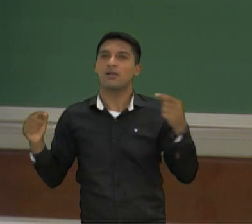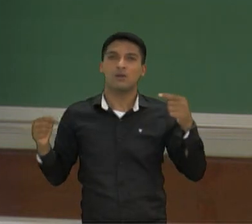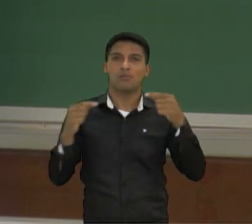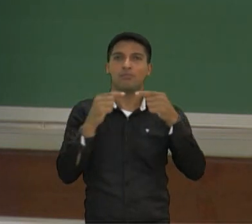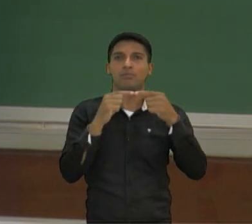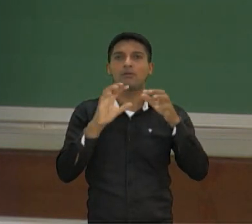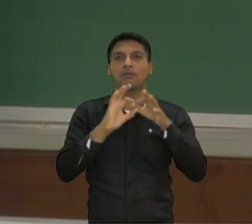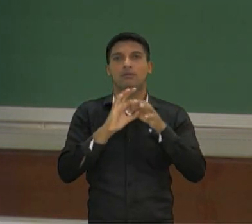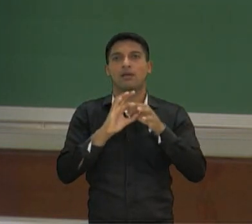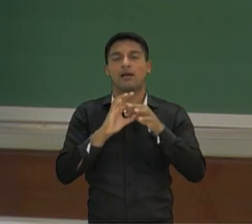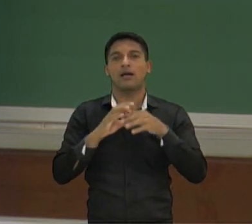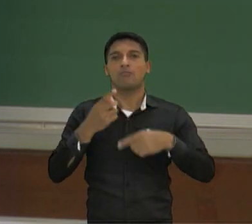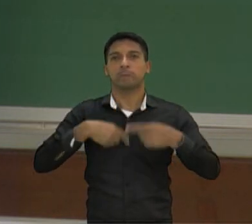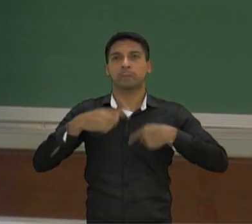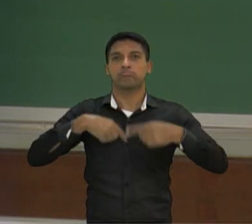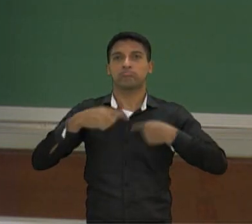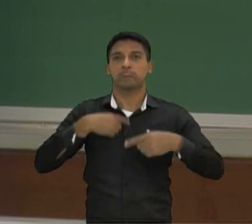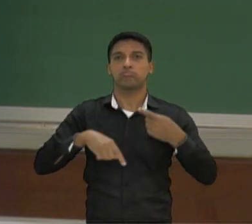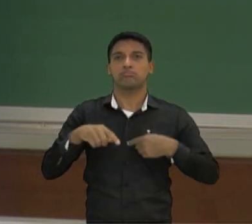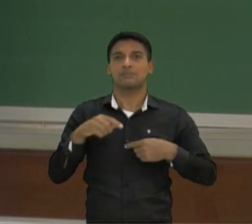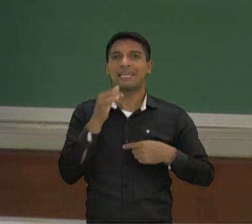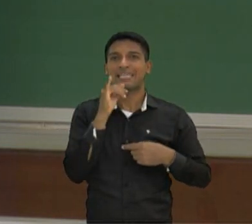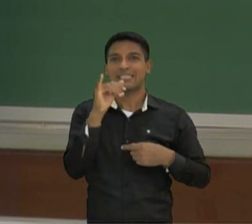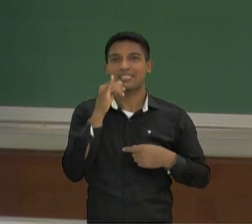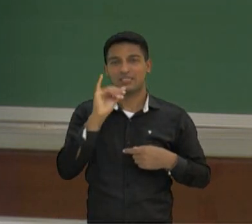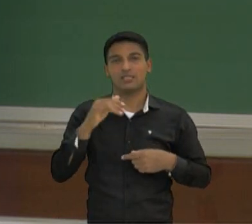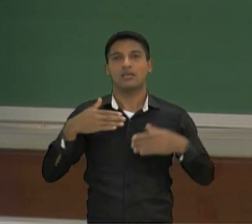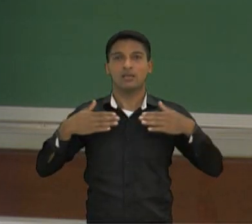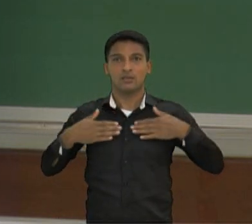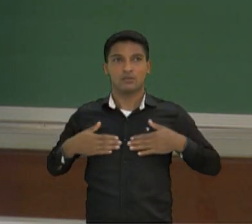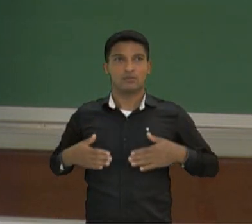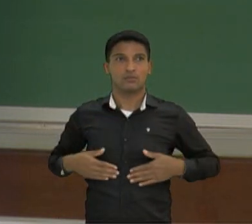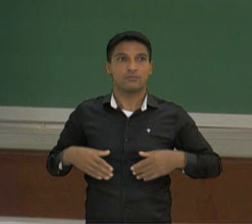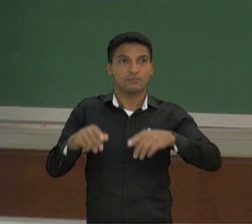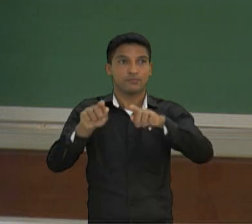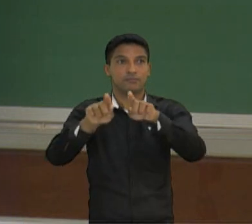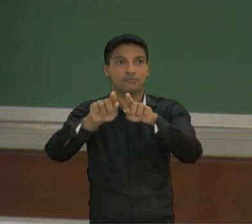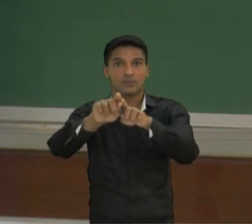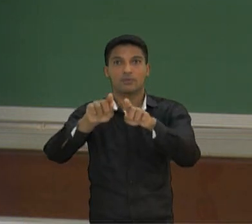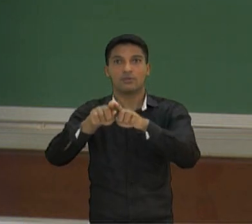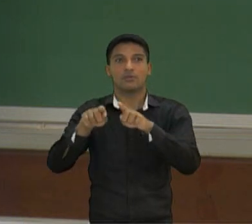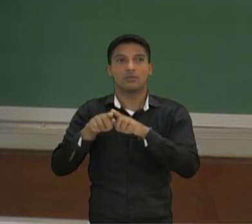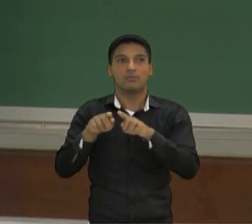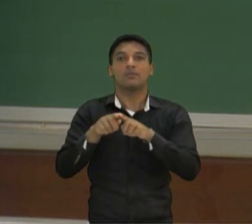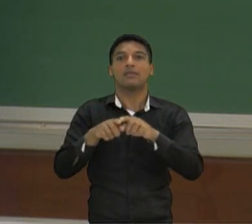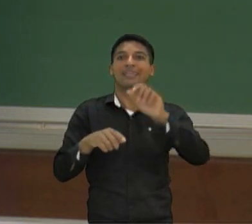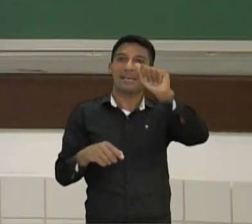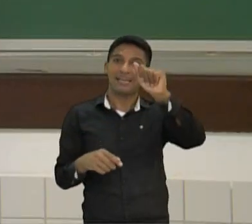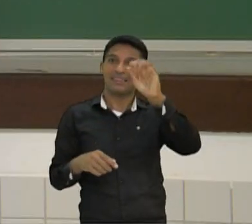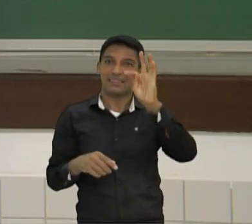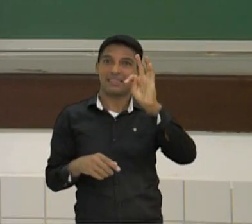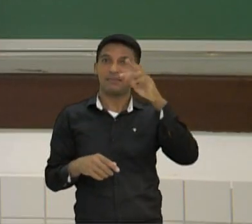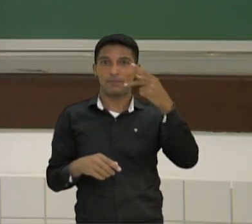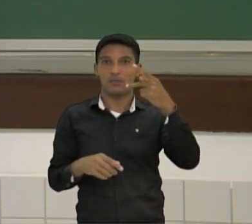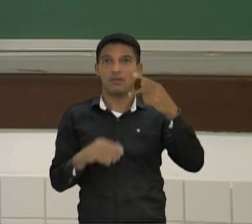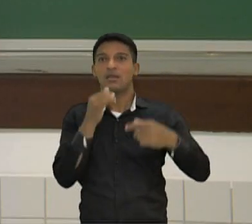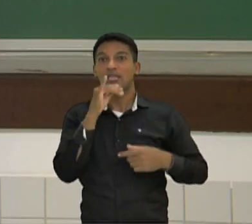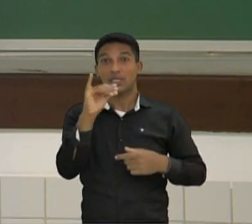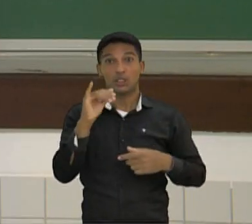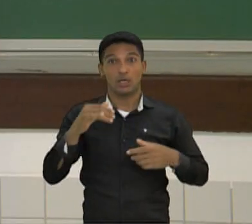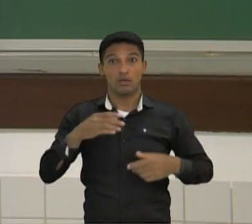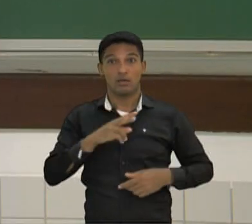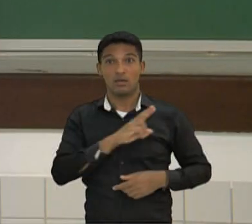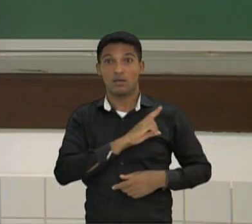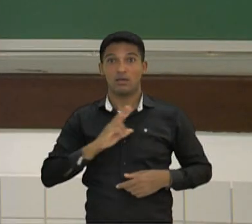uma eliminação de dióxido de carbono, água e obtenção de energia na forma de ATP. Pessoal, para a gente poder